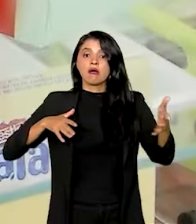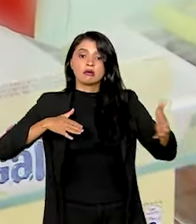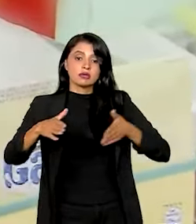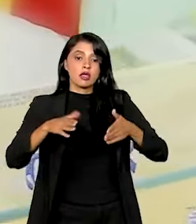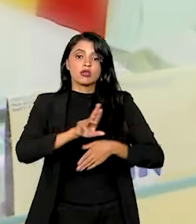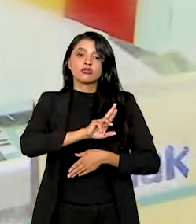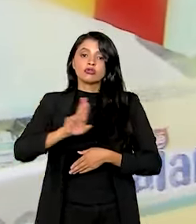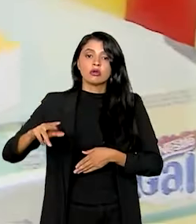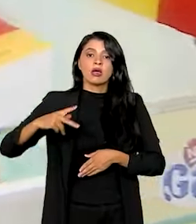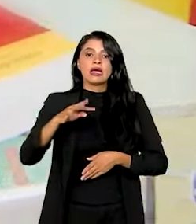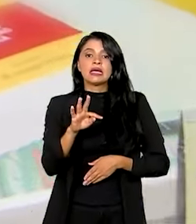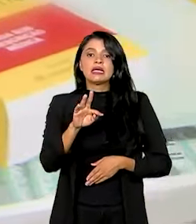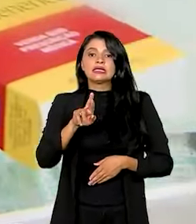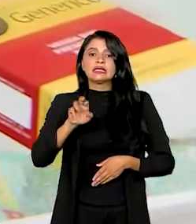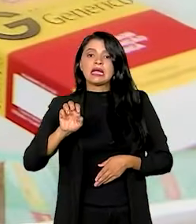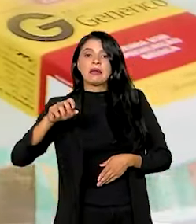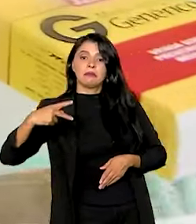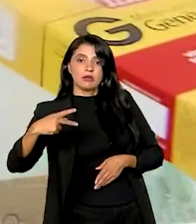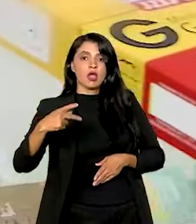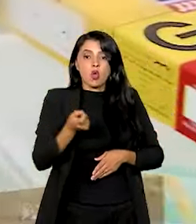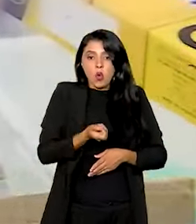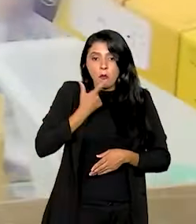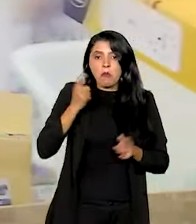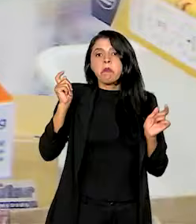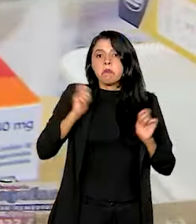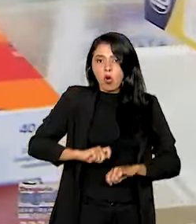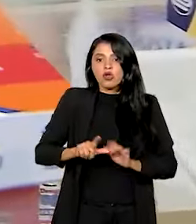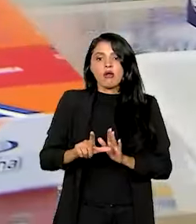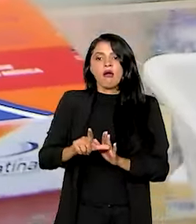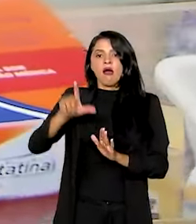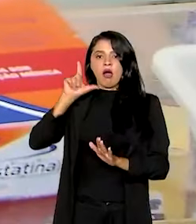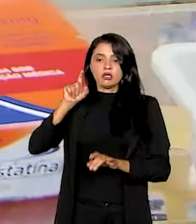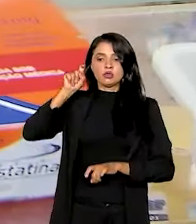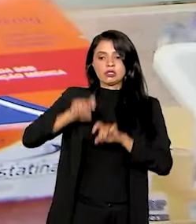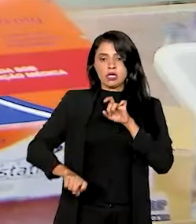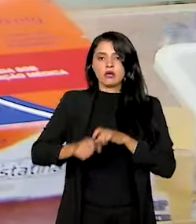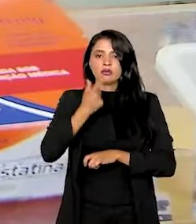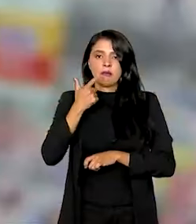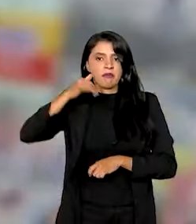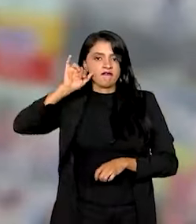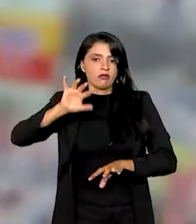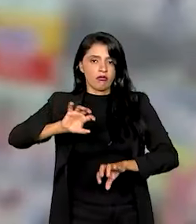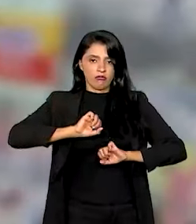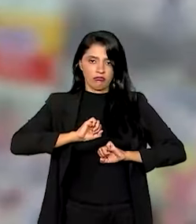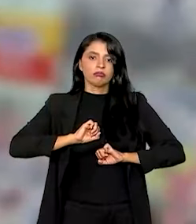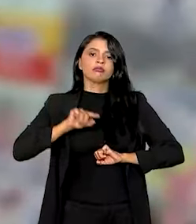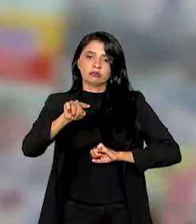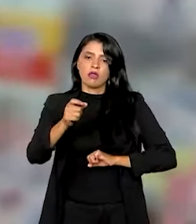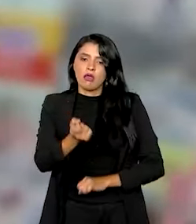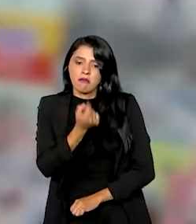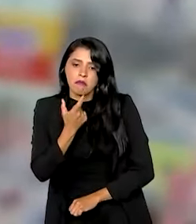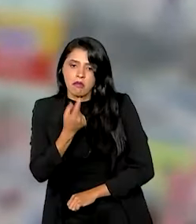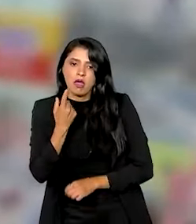acesso à chamada PrEP, que é um comprimido que pode ser tomado antes da exposição sexual para prevenir a infecção. A